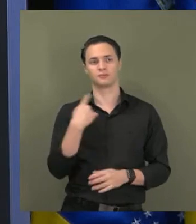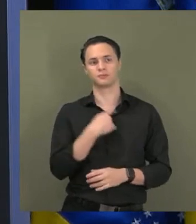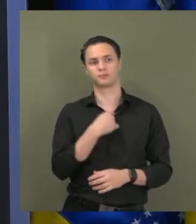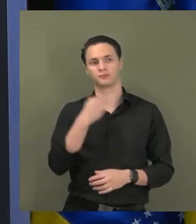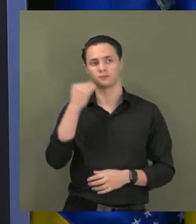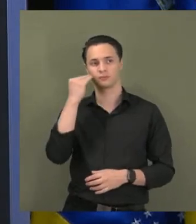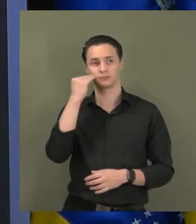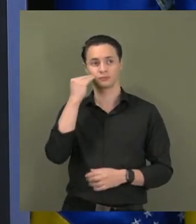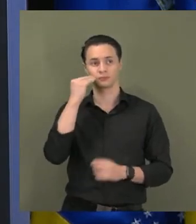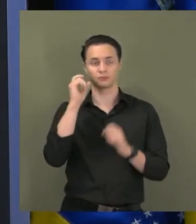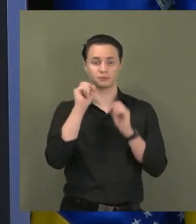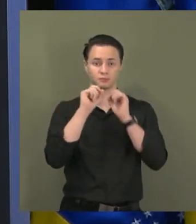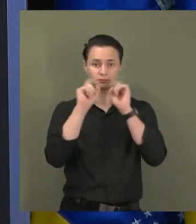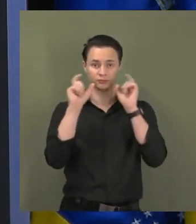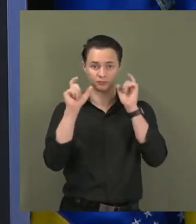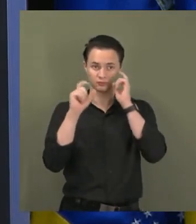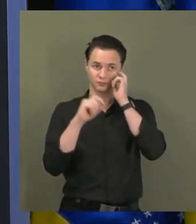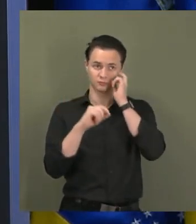procurado alertar.